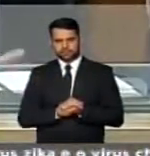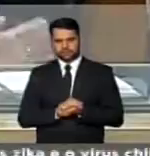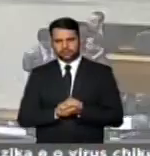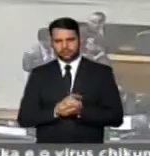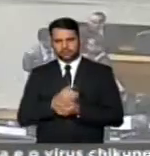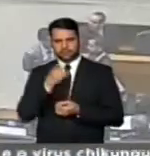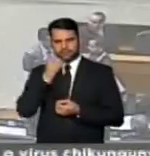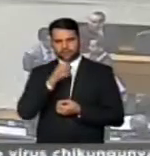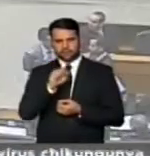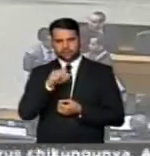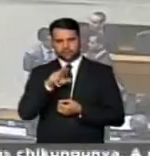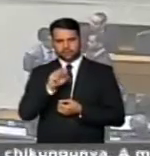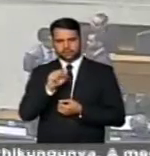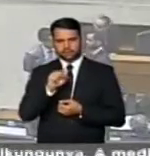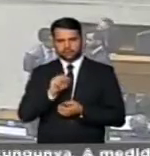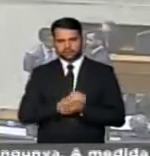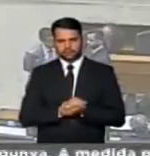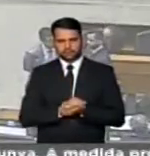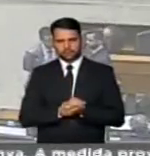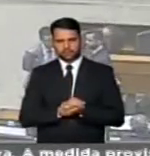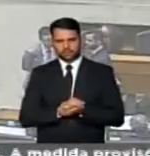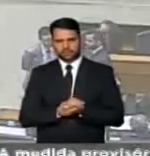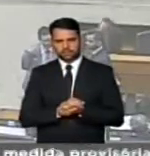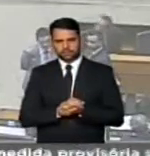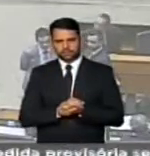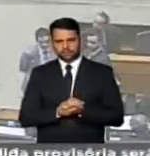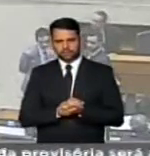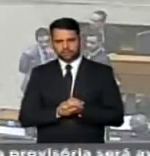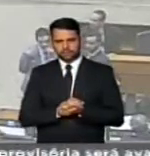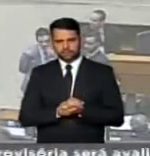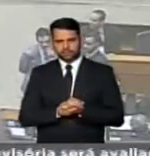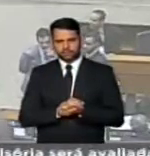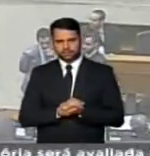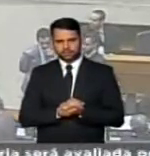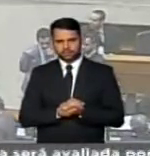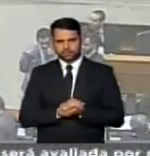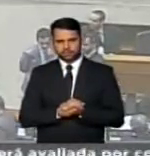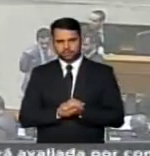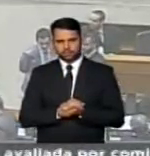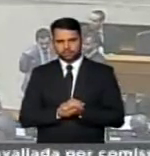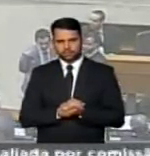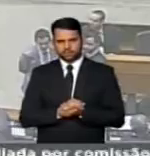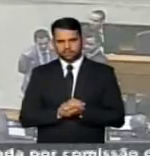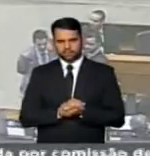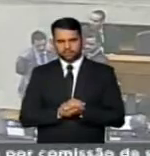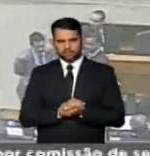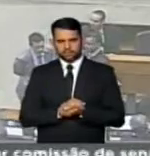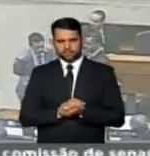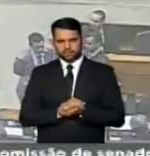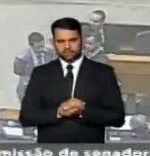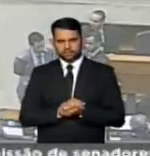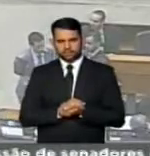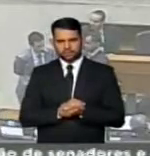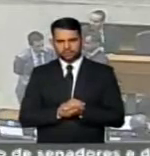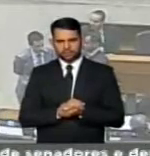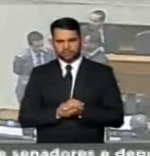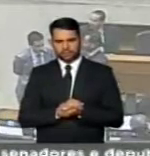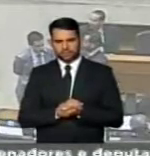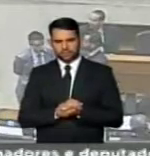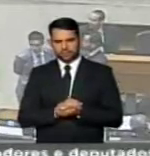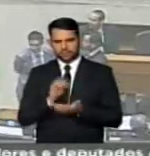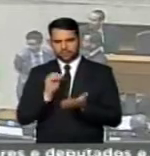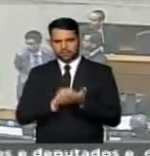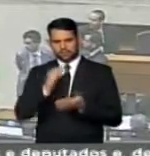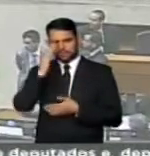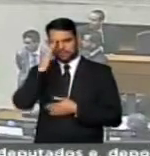Deputada Alice, Portugal. 176, senhor presidente, você cumpriu o regimento. Deputada Alice, 25 por favor, minutos. Eu entendo. Deputado Alice, pode falar. É a falta de respeito